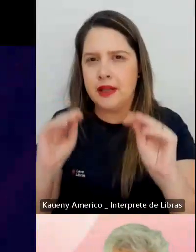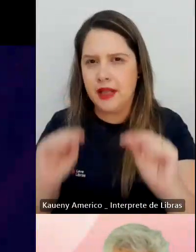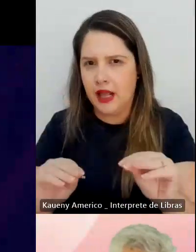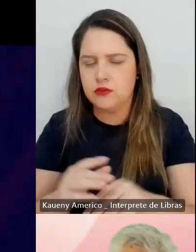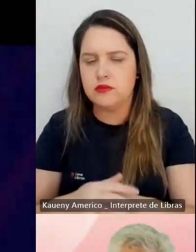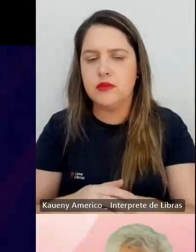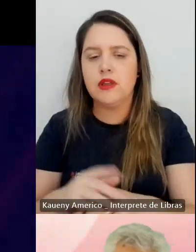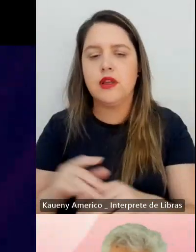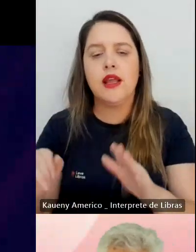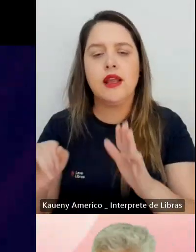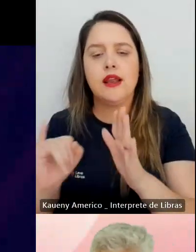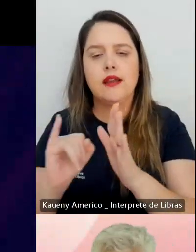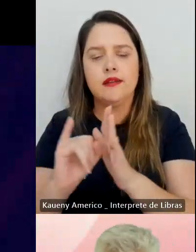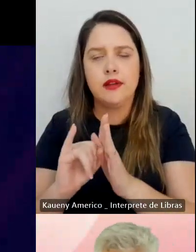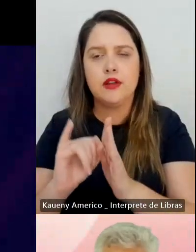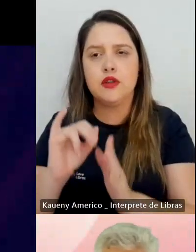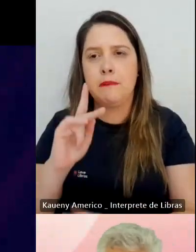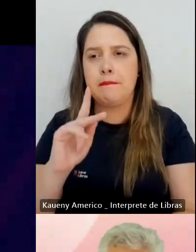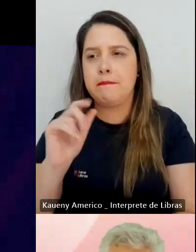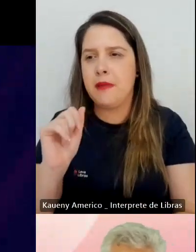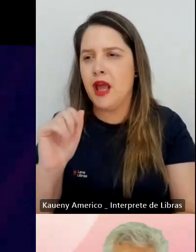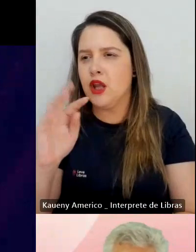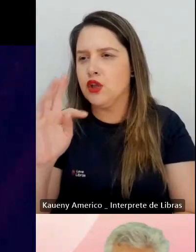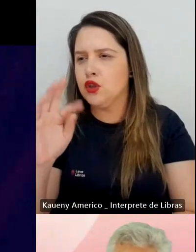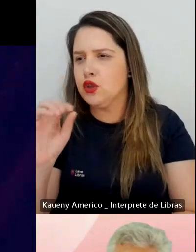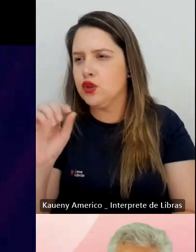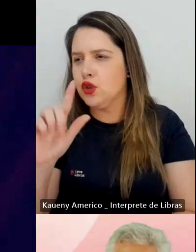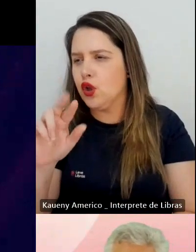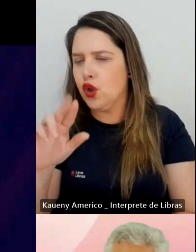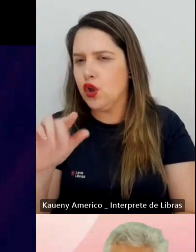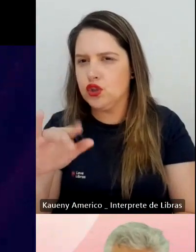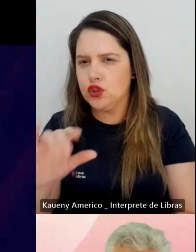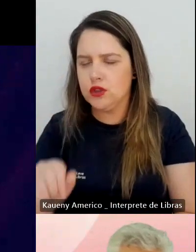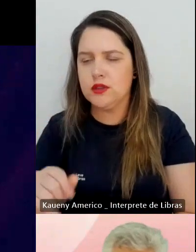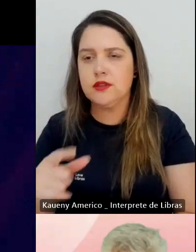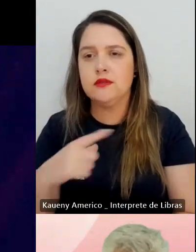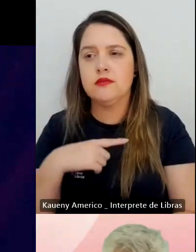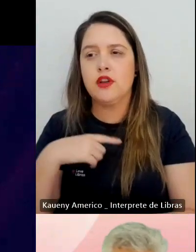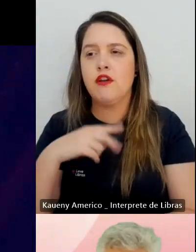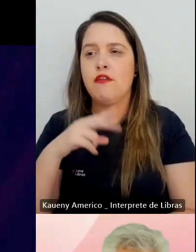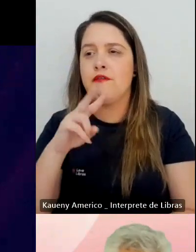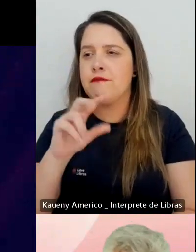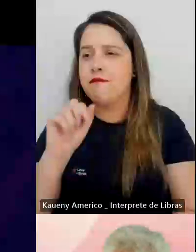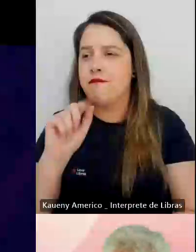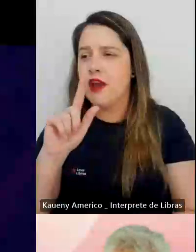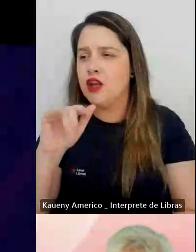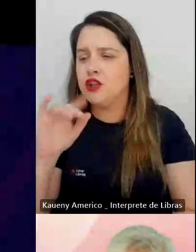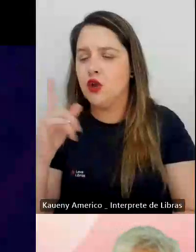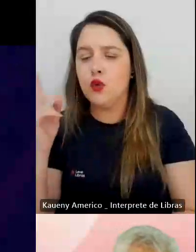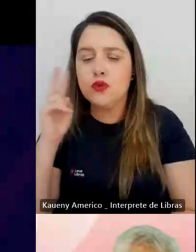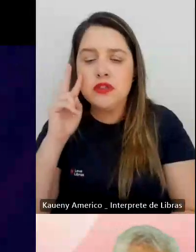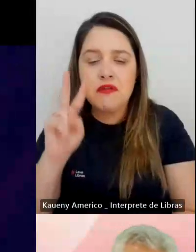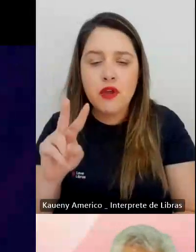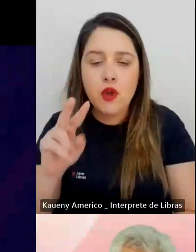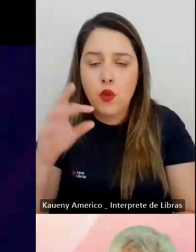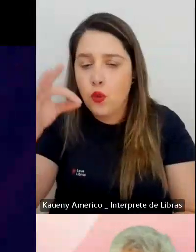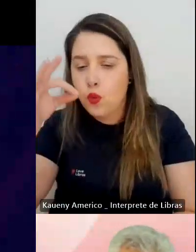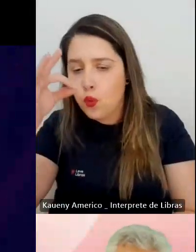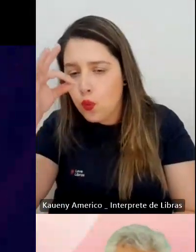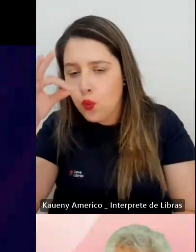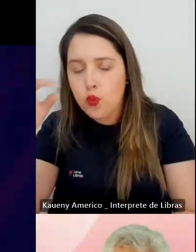de patologias é tremenda. Ultrassom transvaginal, você consegue ver útero, consegue ver os ovários, consegue ver qualquer